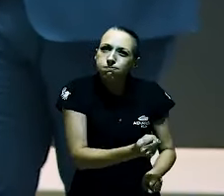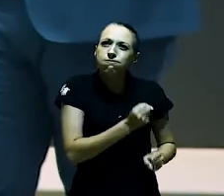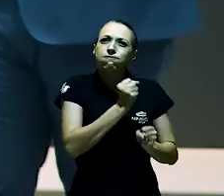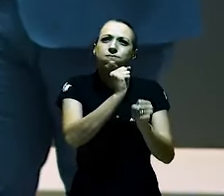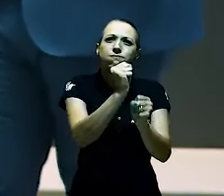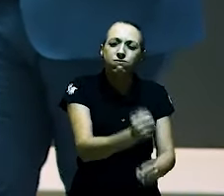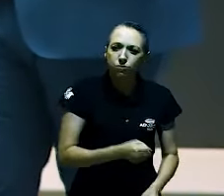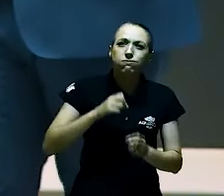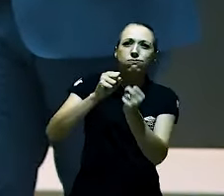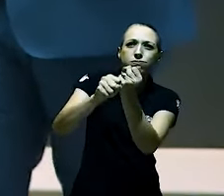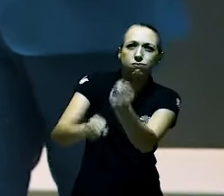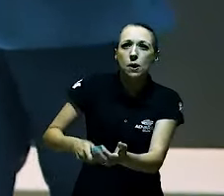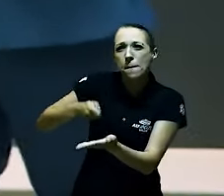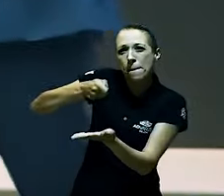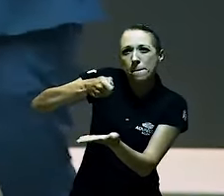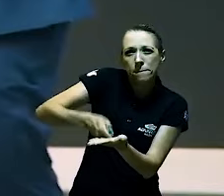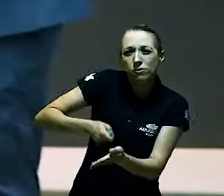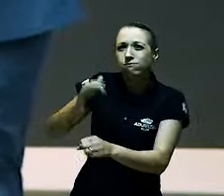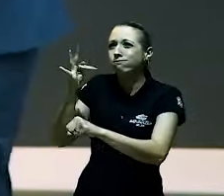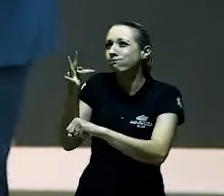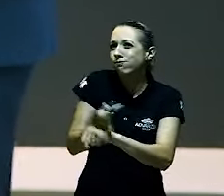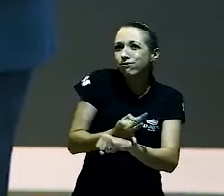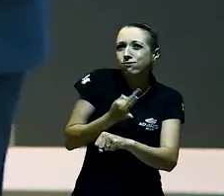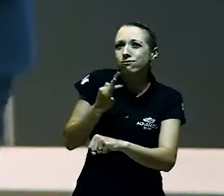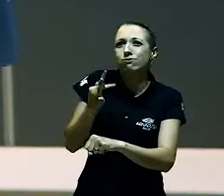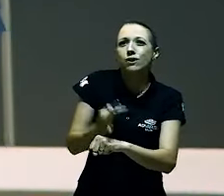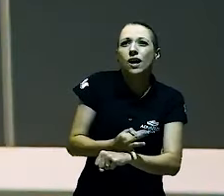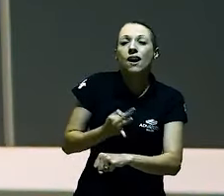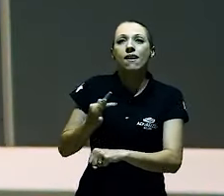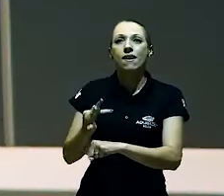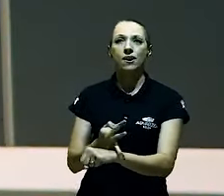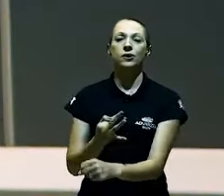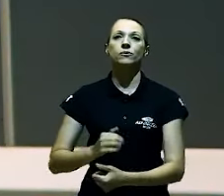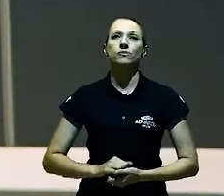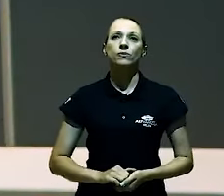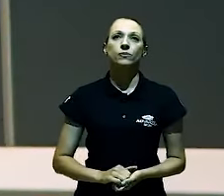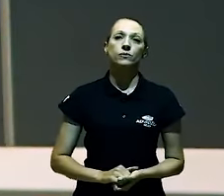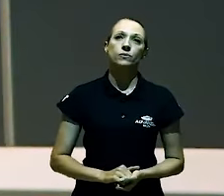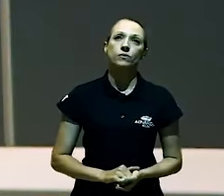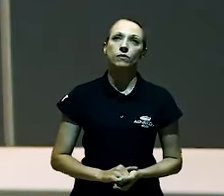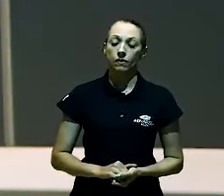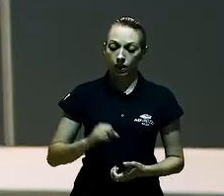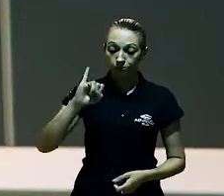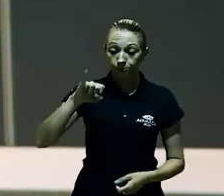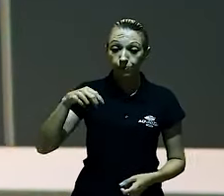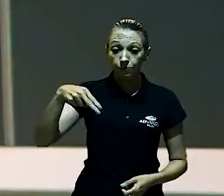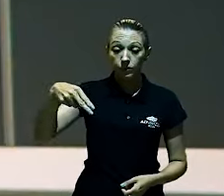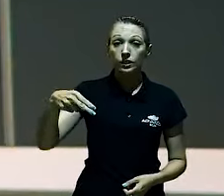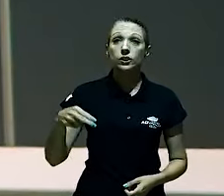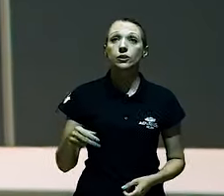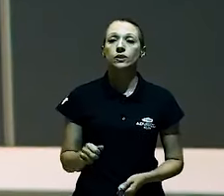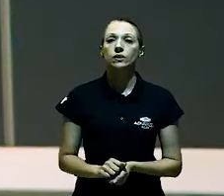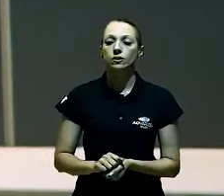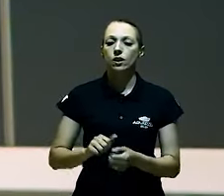Foi inevitável. Tiveram que jogar Jonas no mar, mas ele teve que descer ao mar, olhando para a cara dos marinheiros e